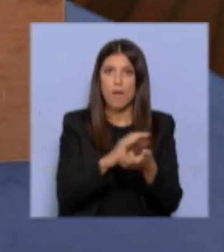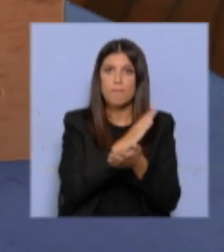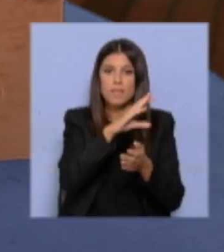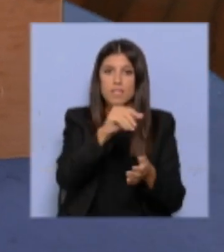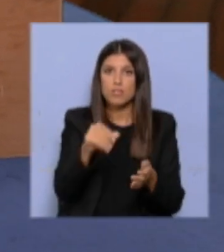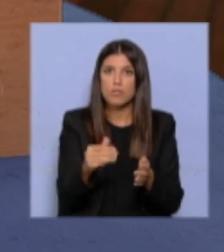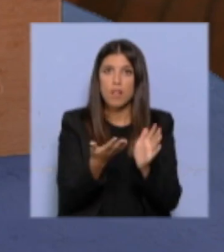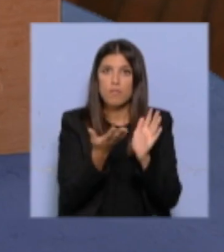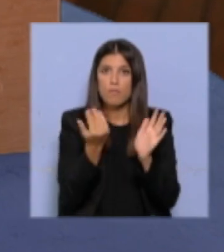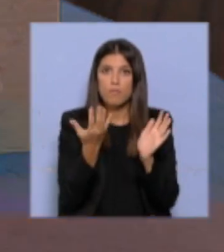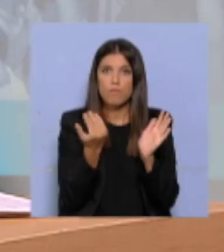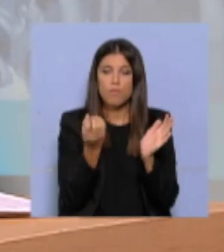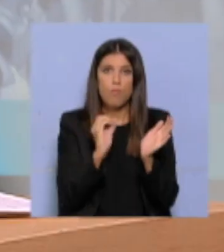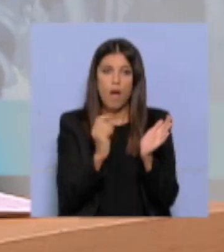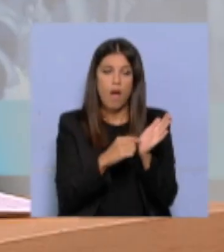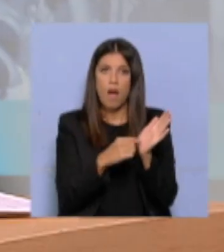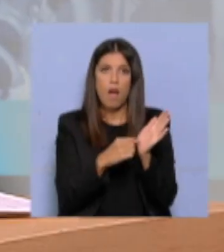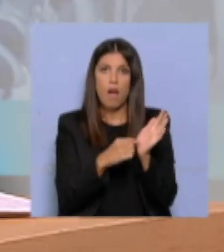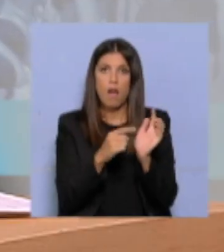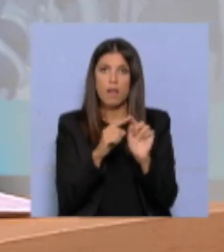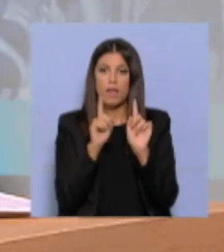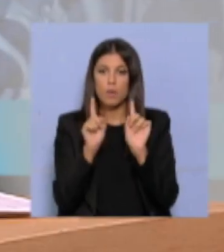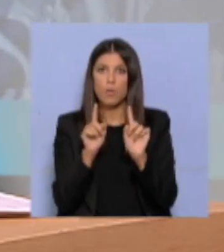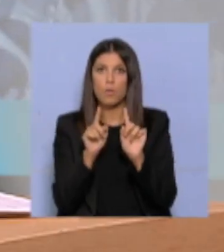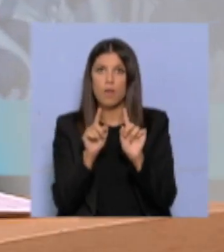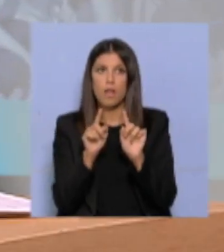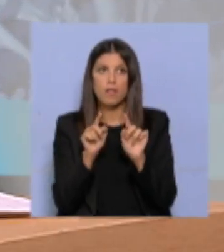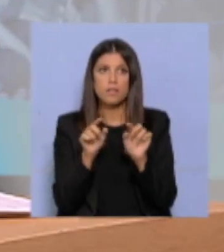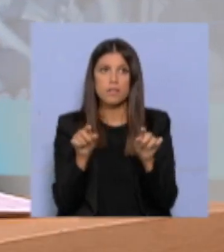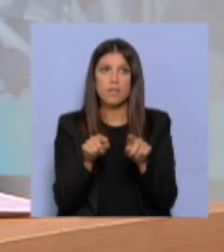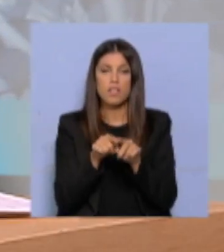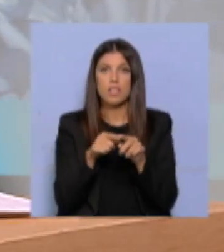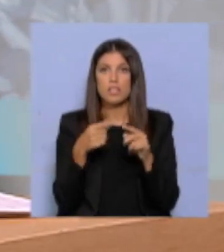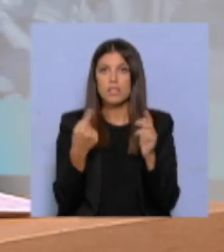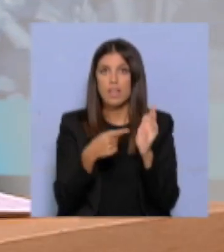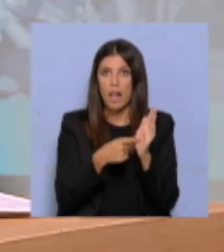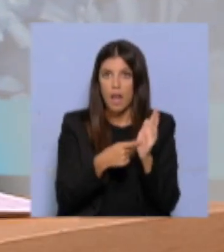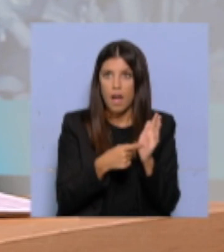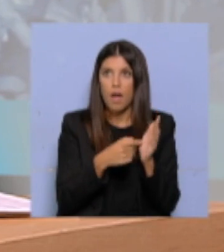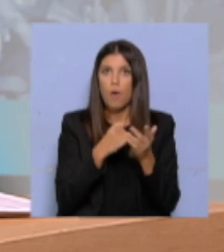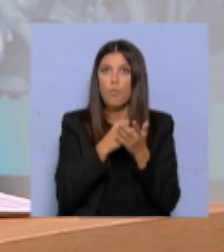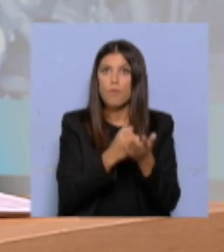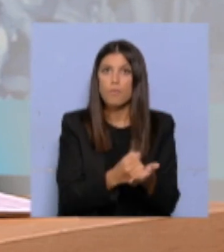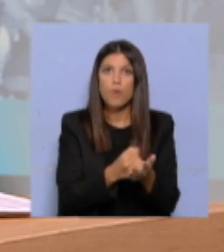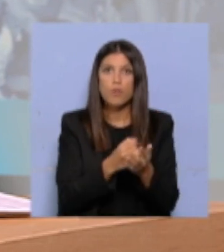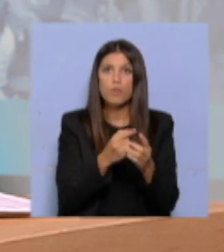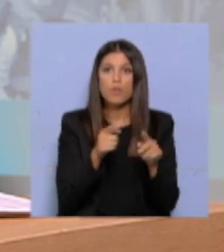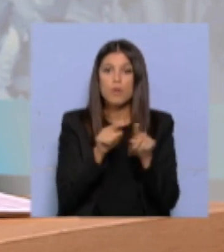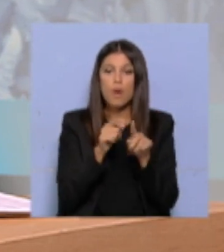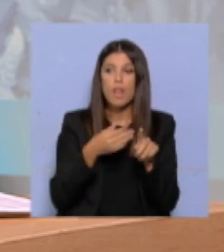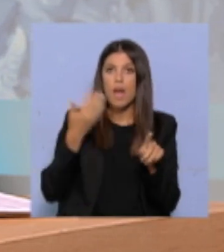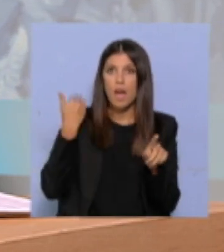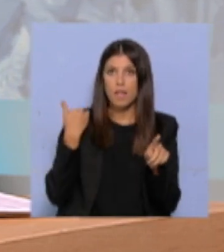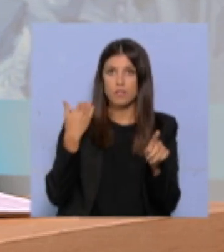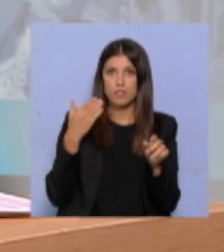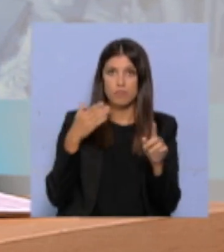regional. Está contemplado o mesmo apoio que já tinha vindo a ser atribuído ao setor